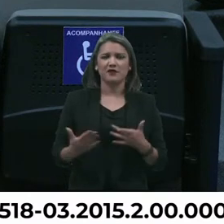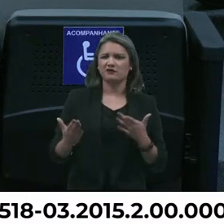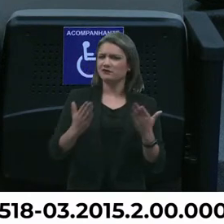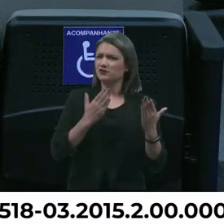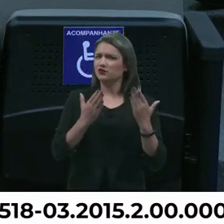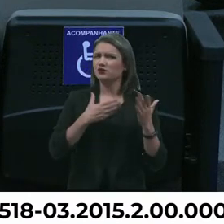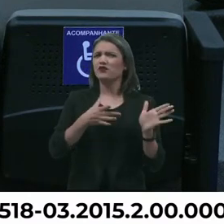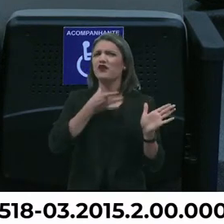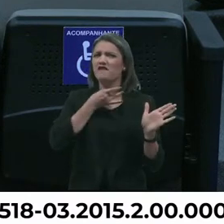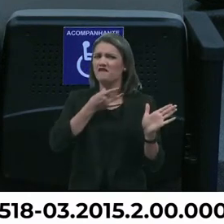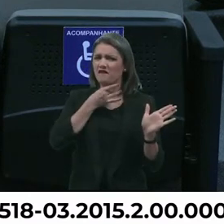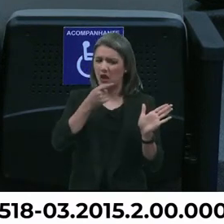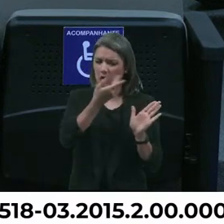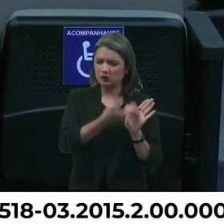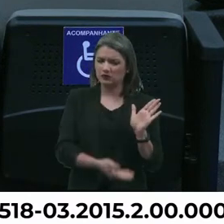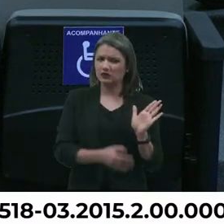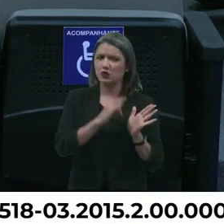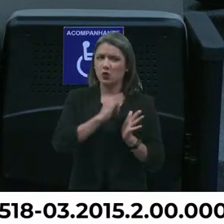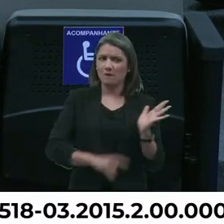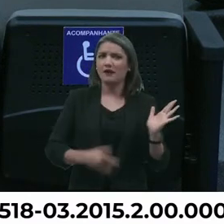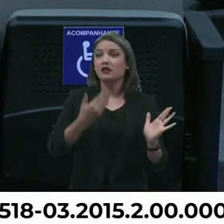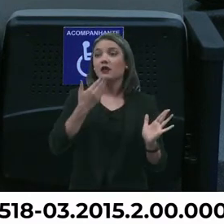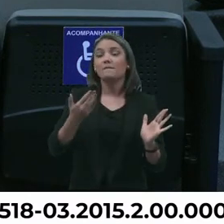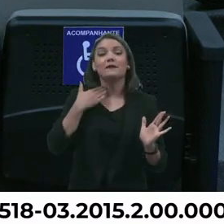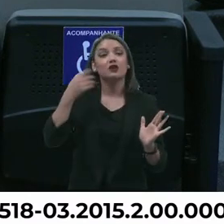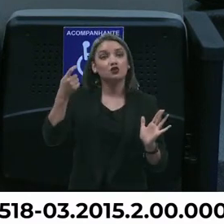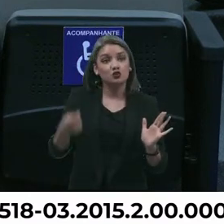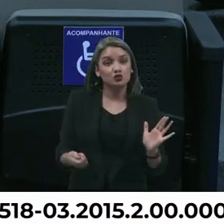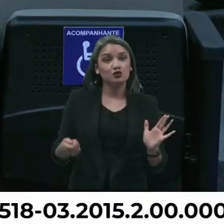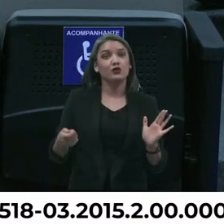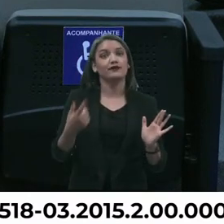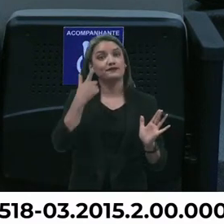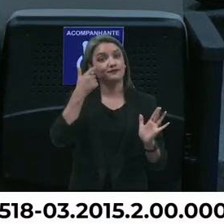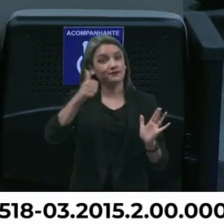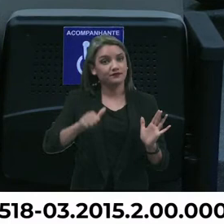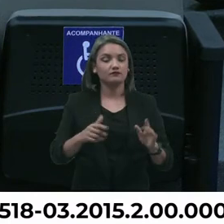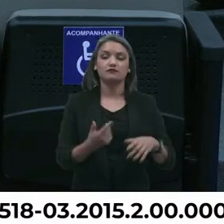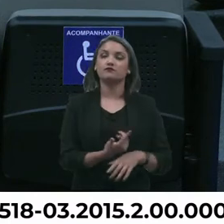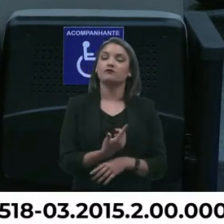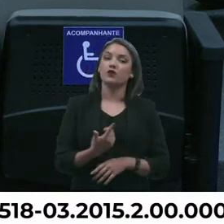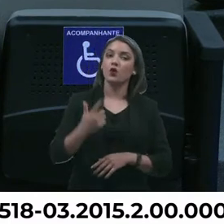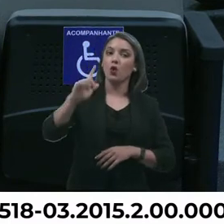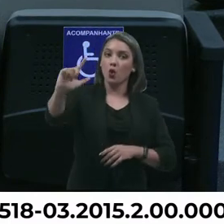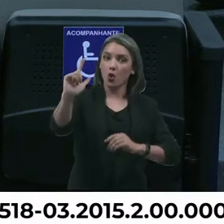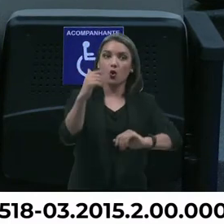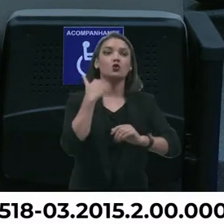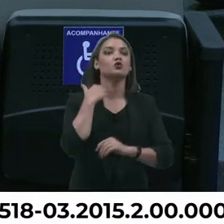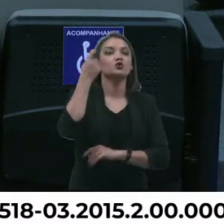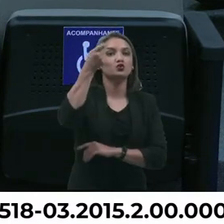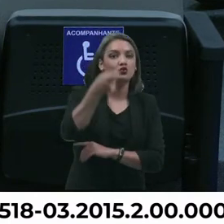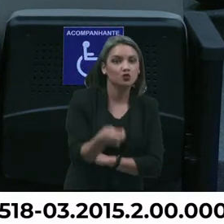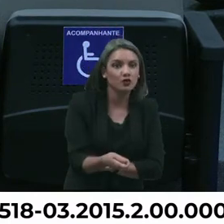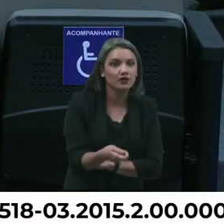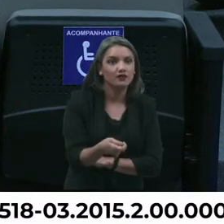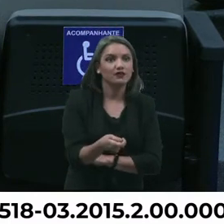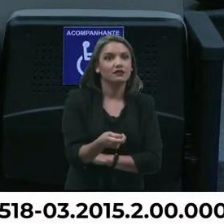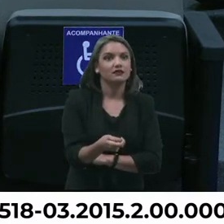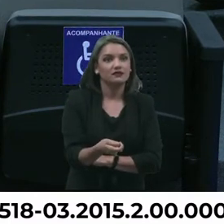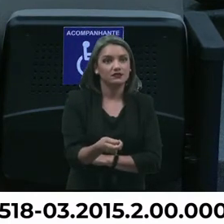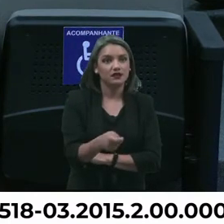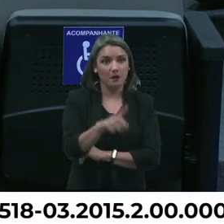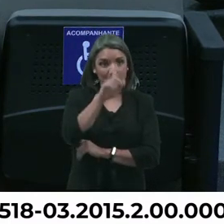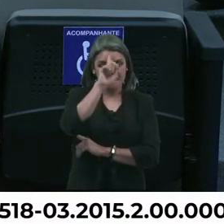Supostamente a certidão seria fraudada e pede que o juiz reconsidere. Um segundo magistrado, despachando do caso,